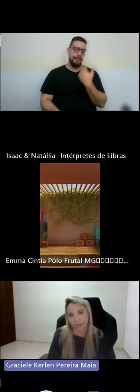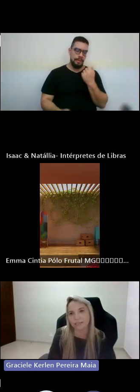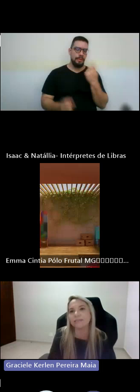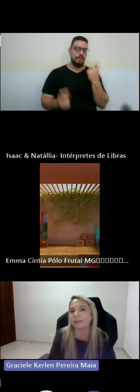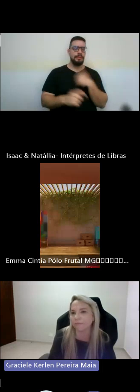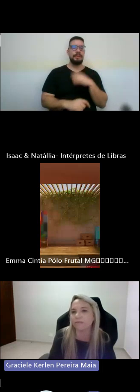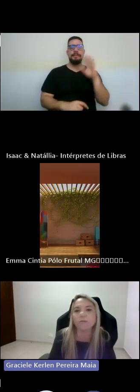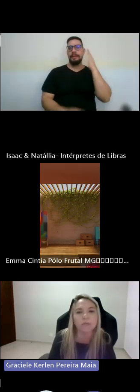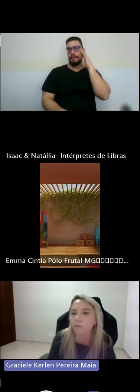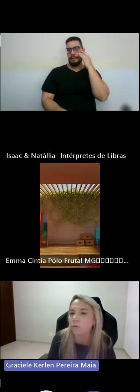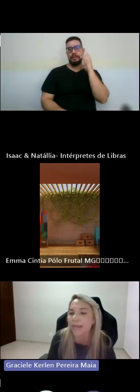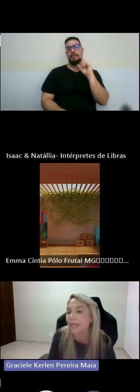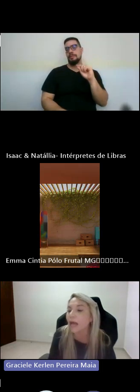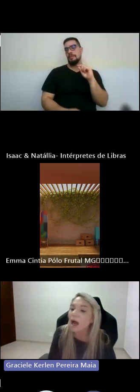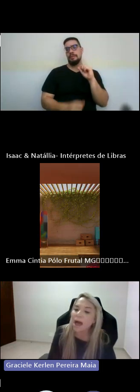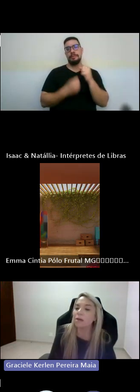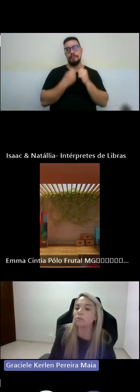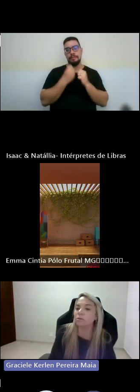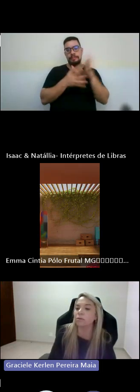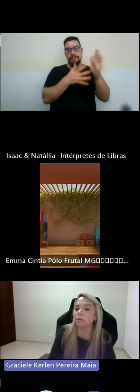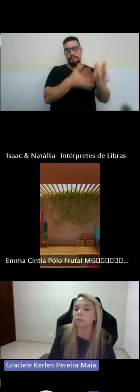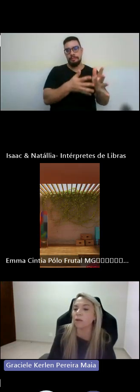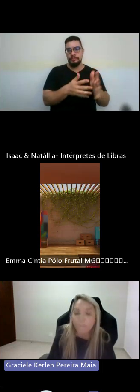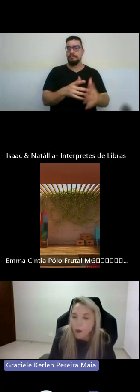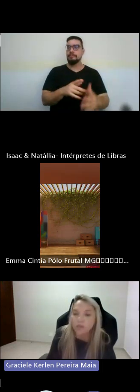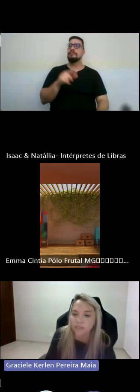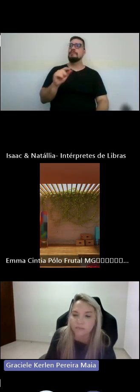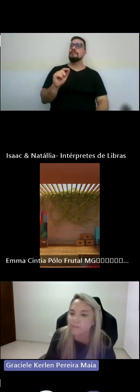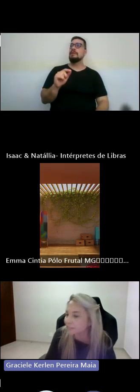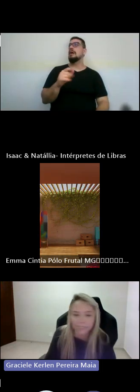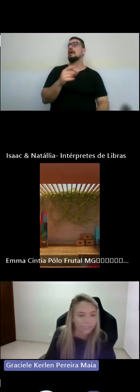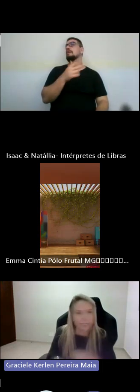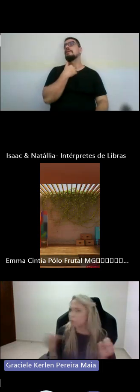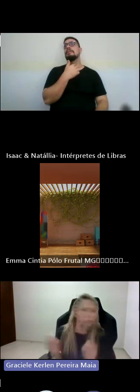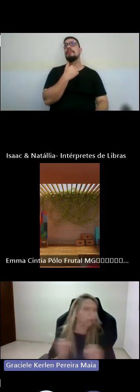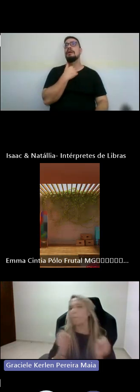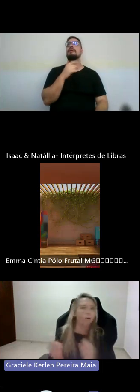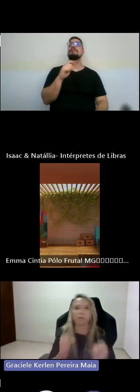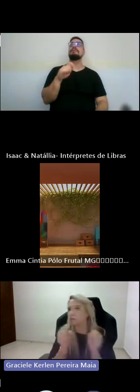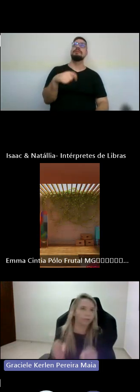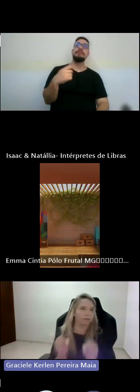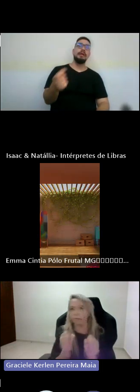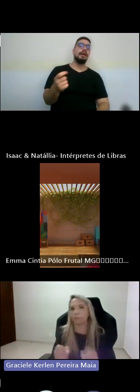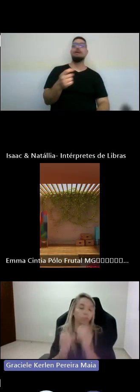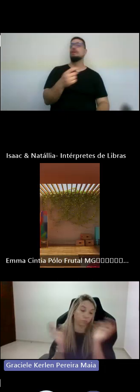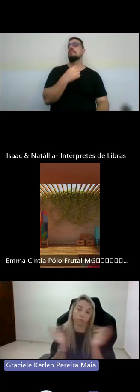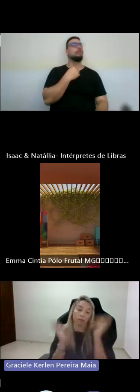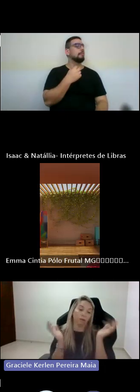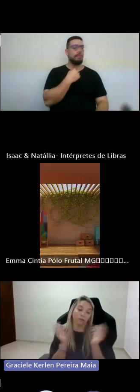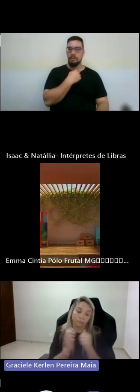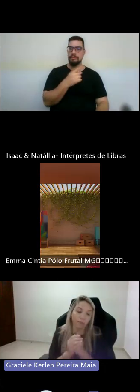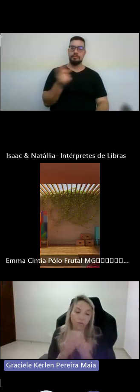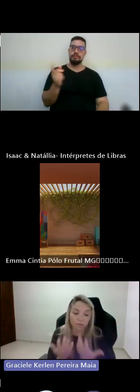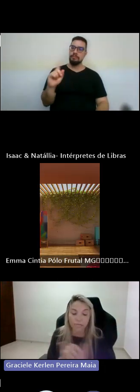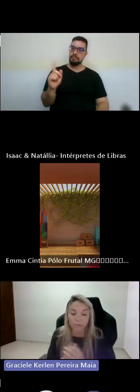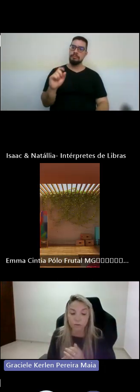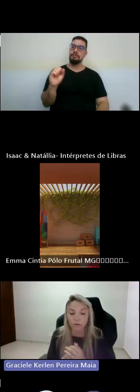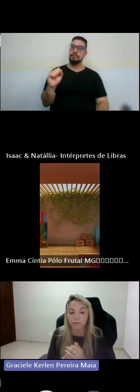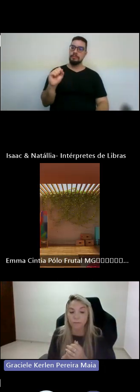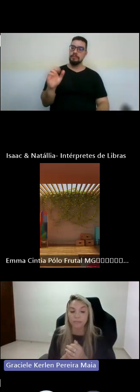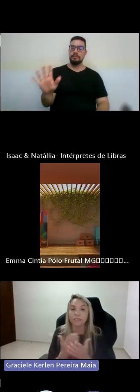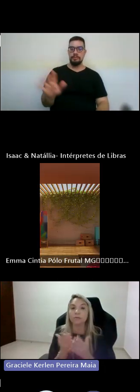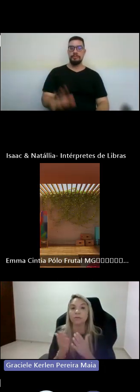o que você quer dizer, viu? Então, não é que, não pode se fazer esse sinal de não pode, assim. Não. Eu,